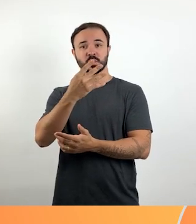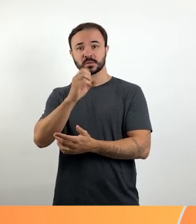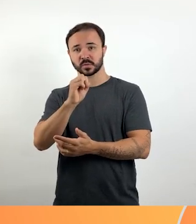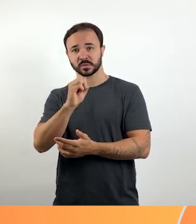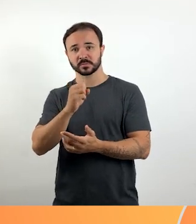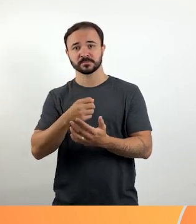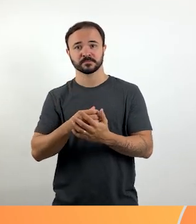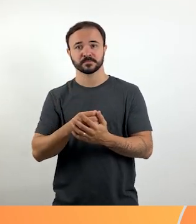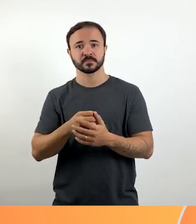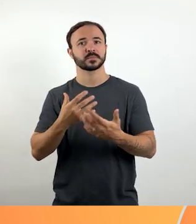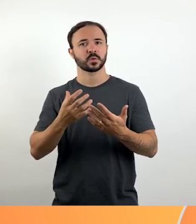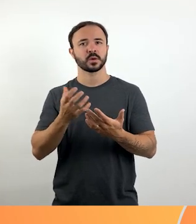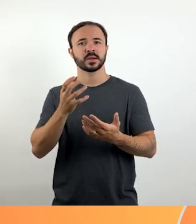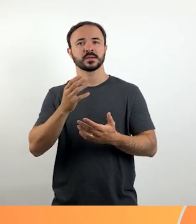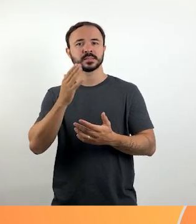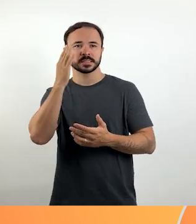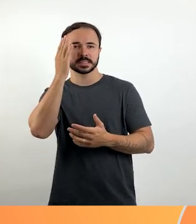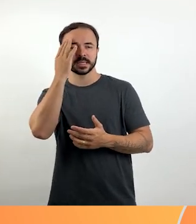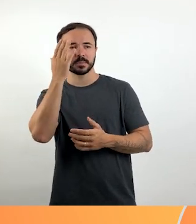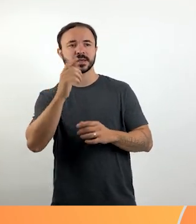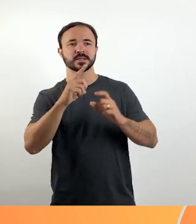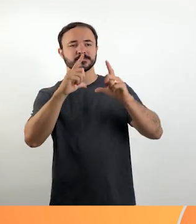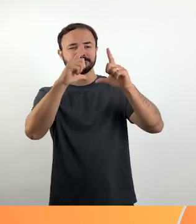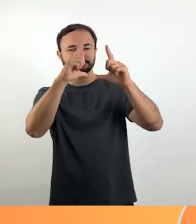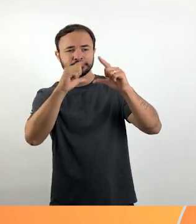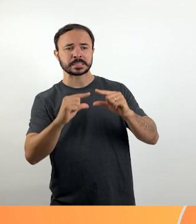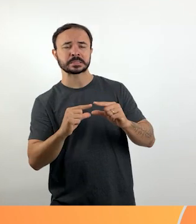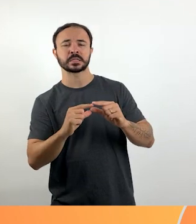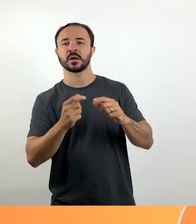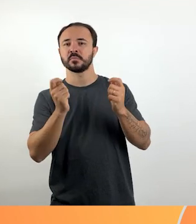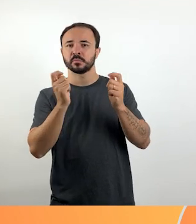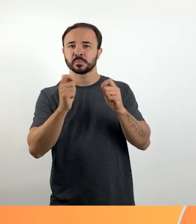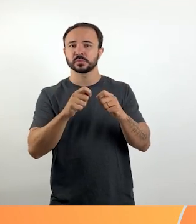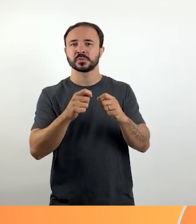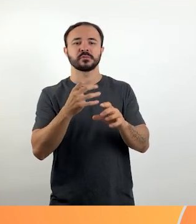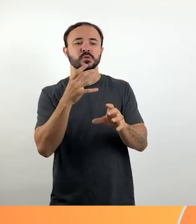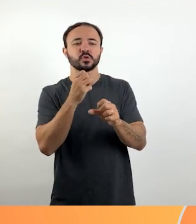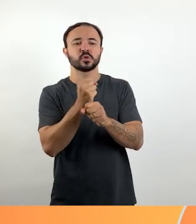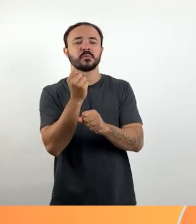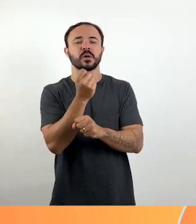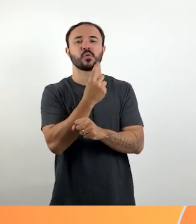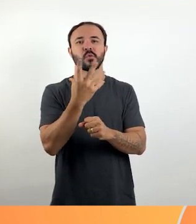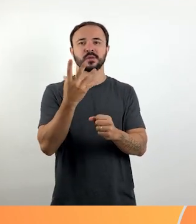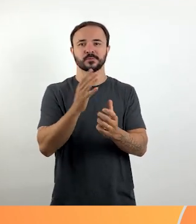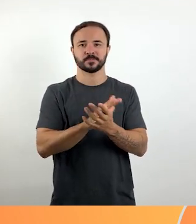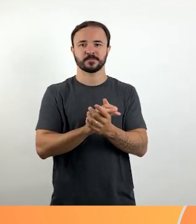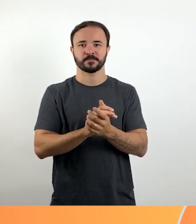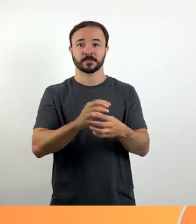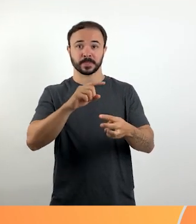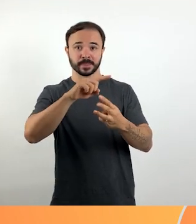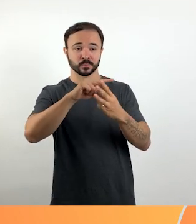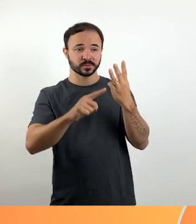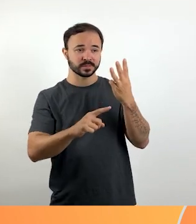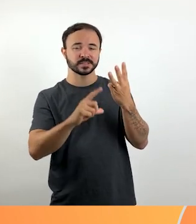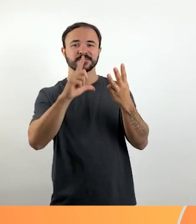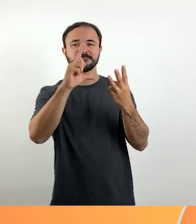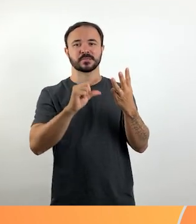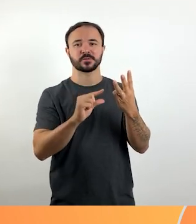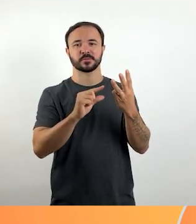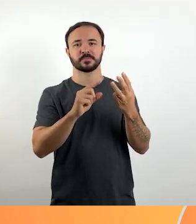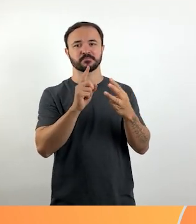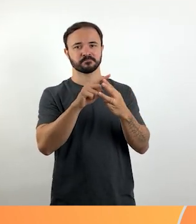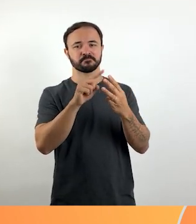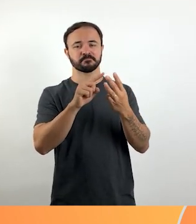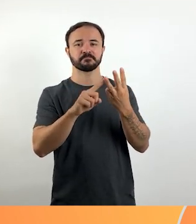quer saber a menor soma possível desses três números, nós vamos somar os três menores. E os três menores são